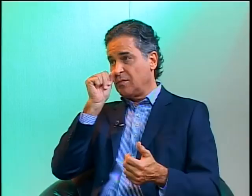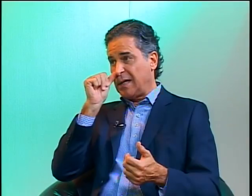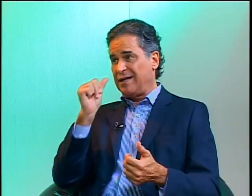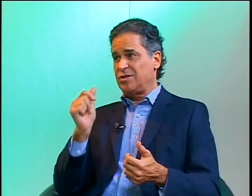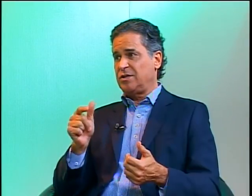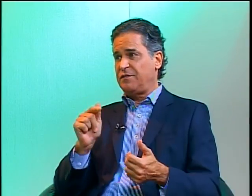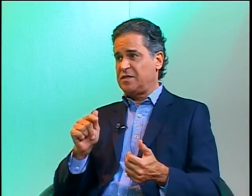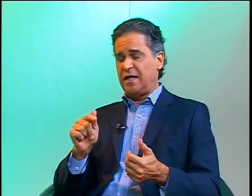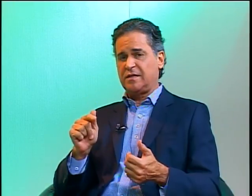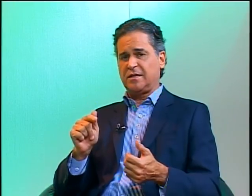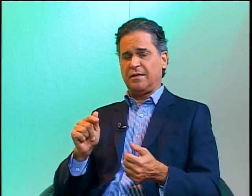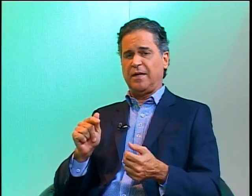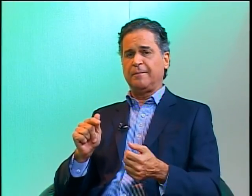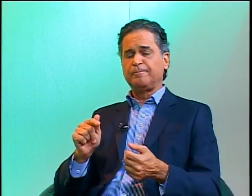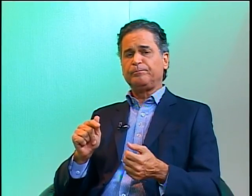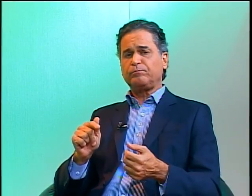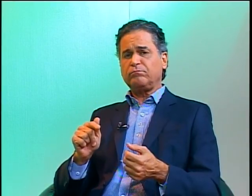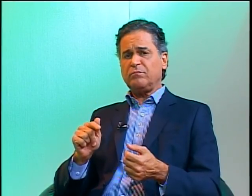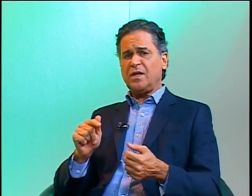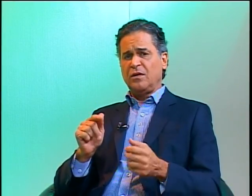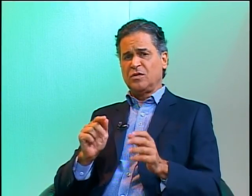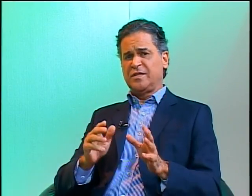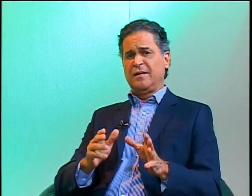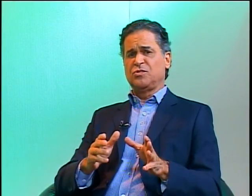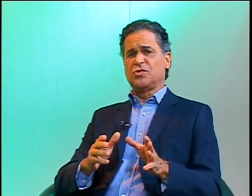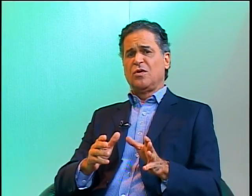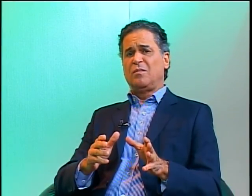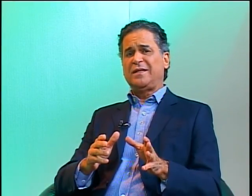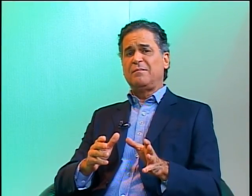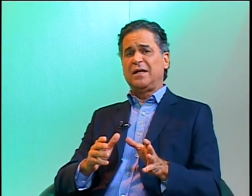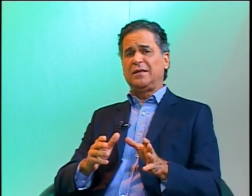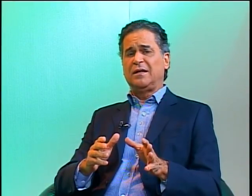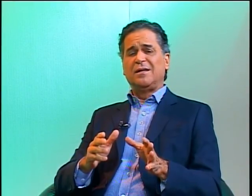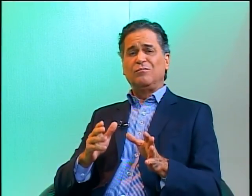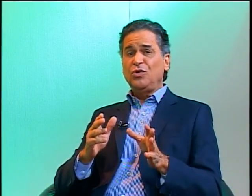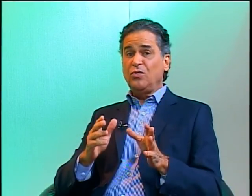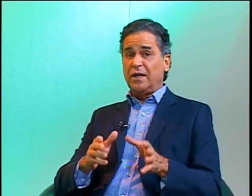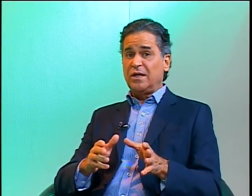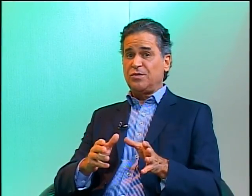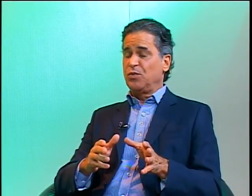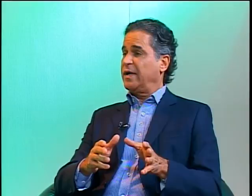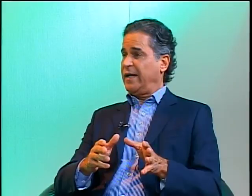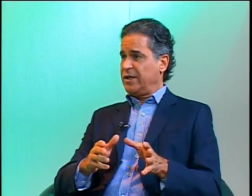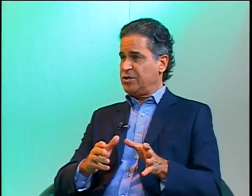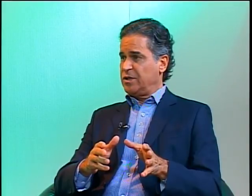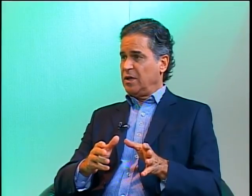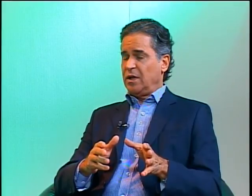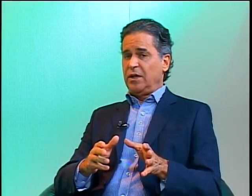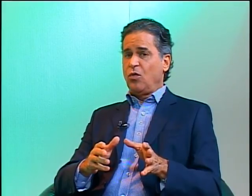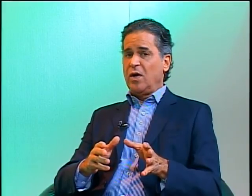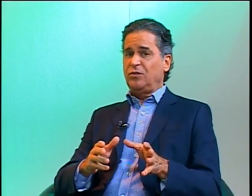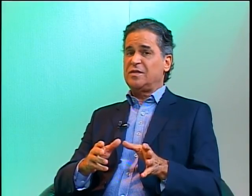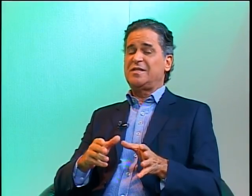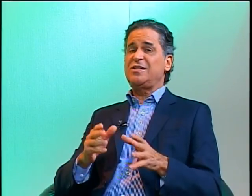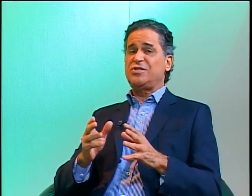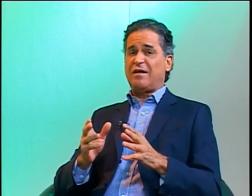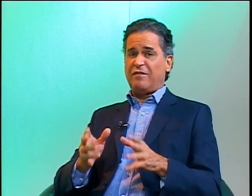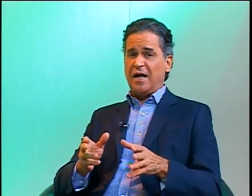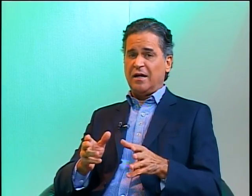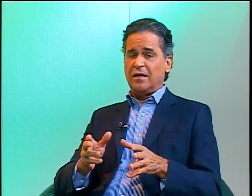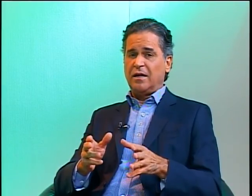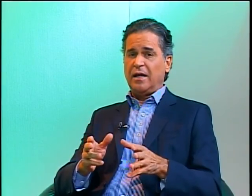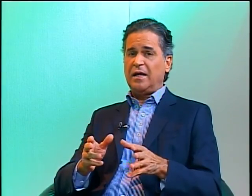nós temos uma grande deficiência também. Nós temos uma demanda muito grande por creche e quando